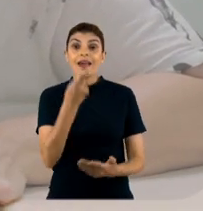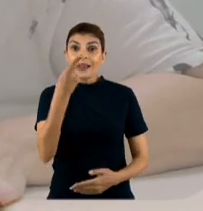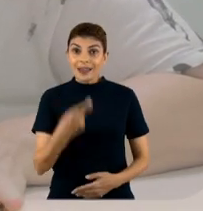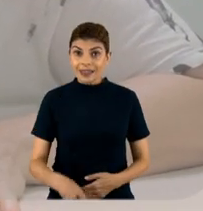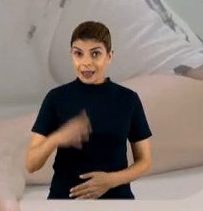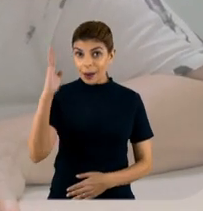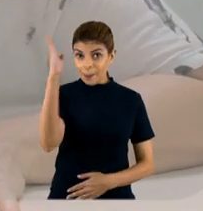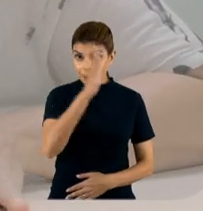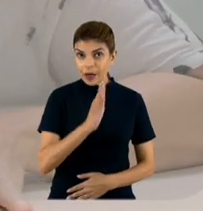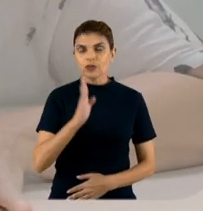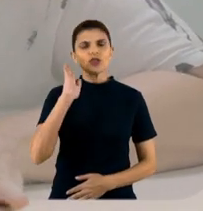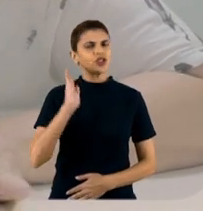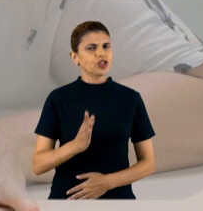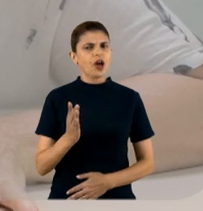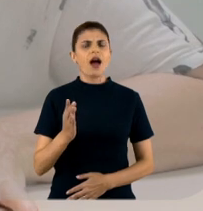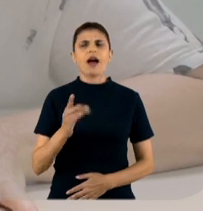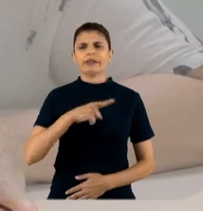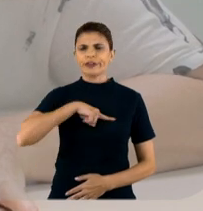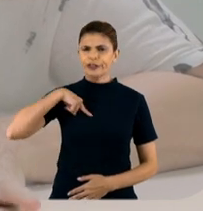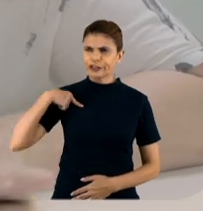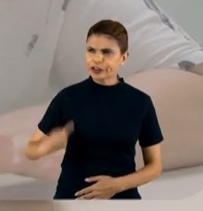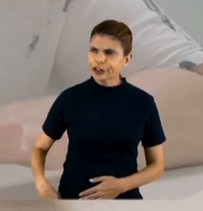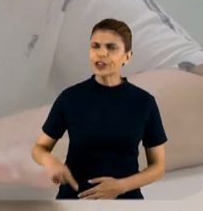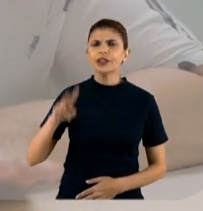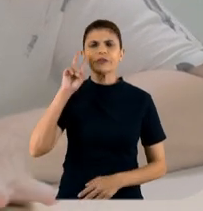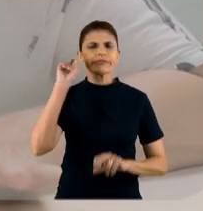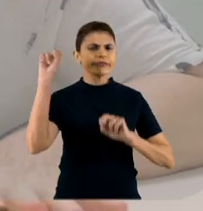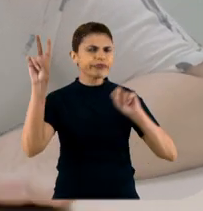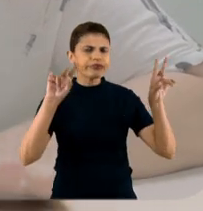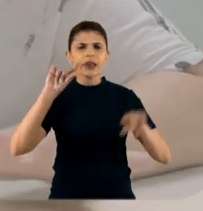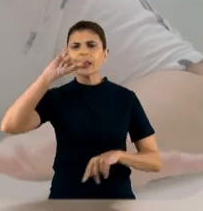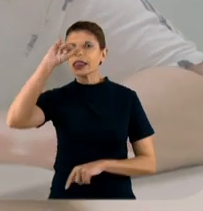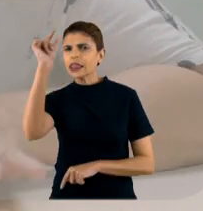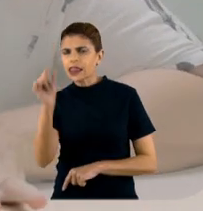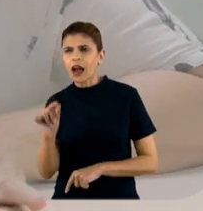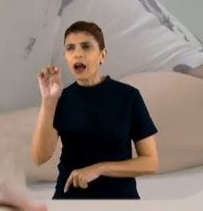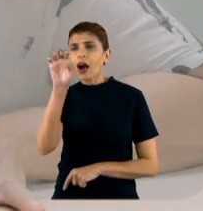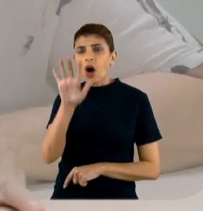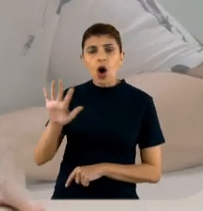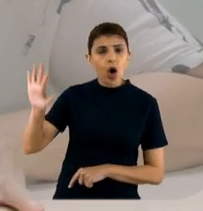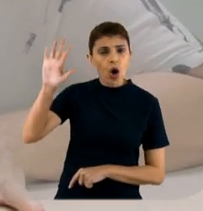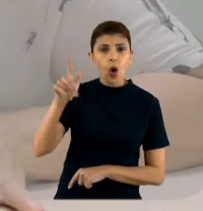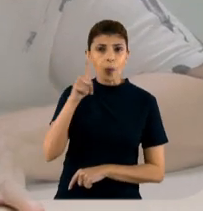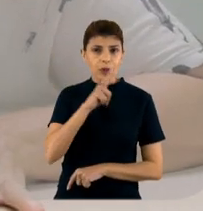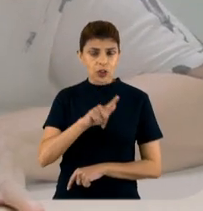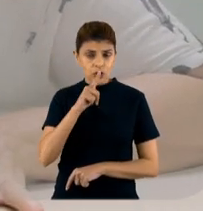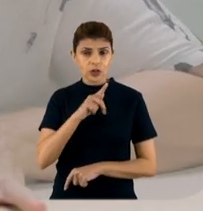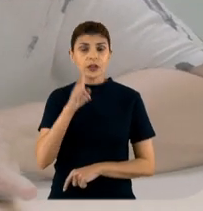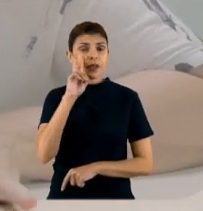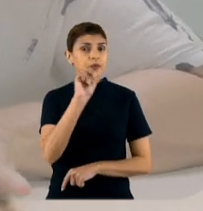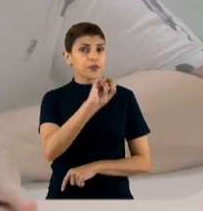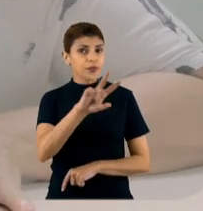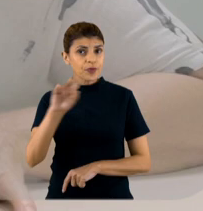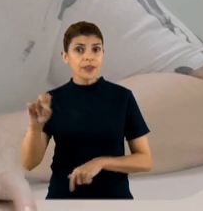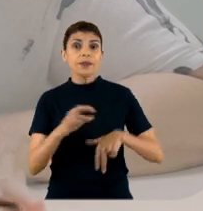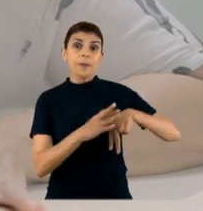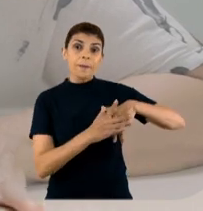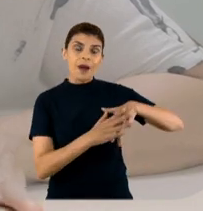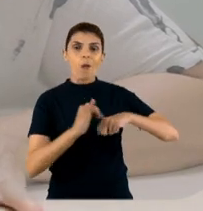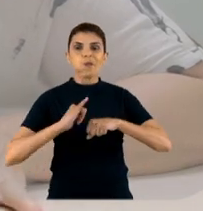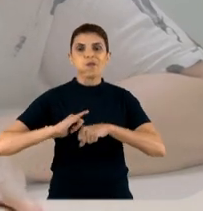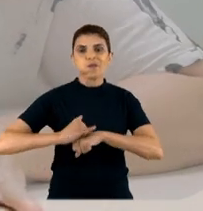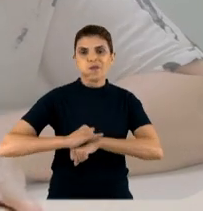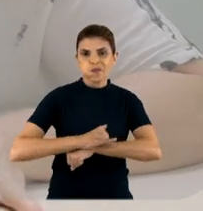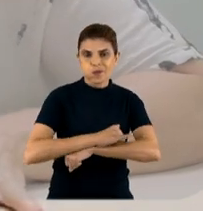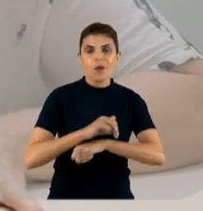no Brasil mais do que havia sido relatado na China e na Itália na Europa em geral a gente tem visto muitos pacientes